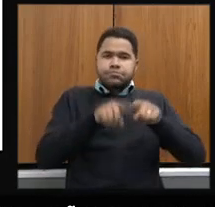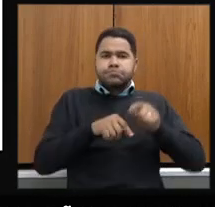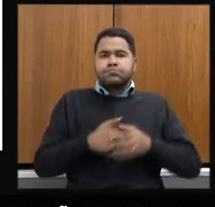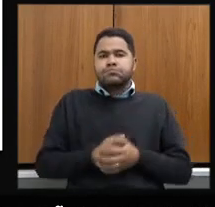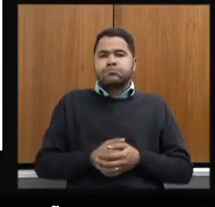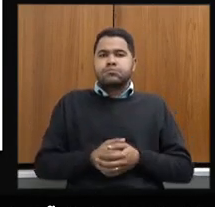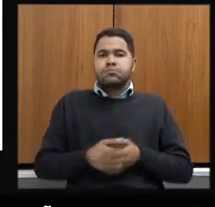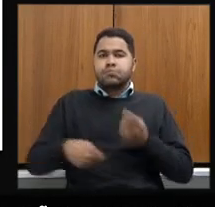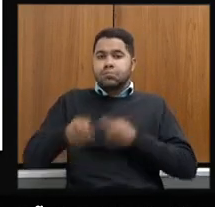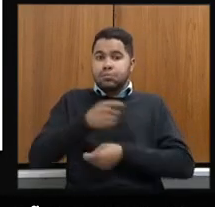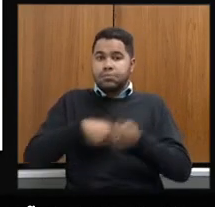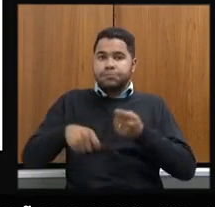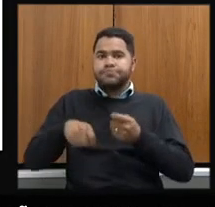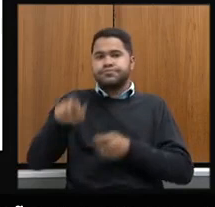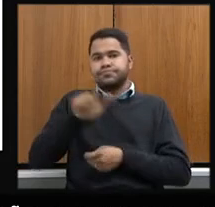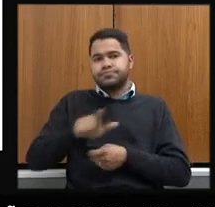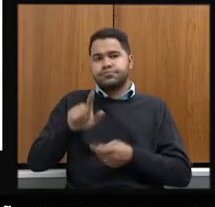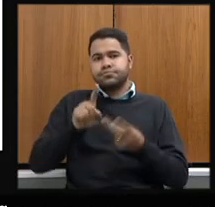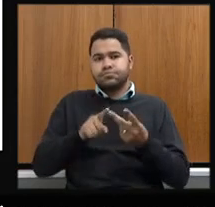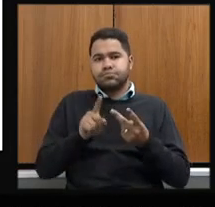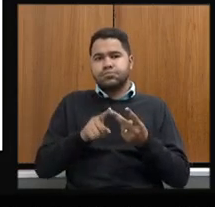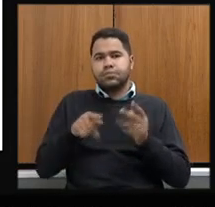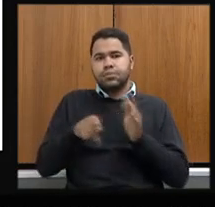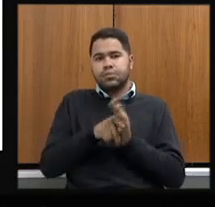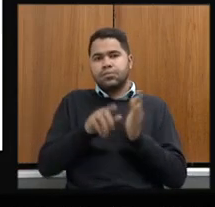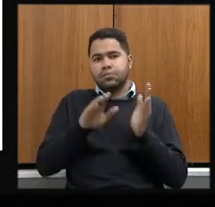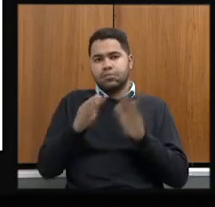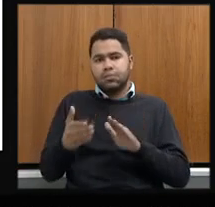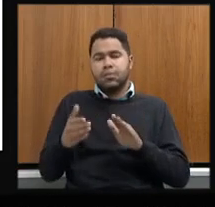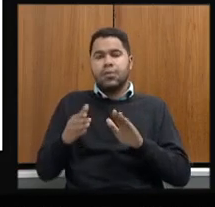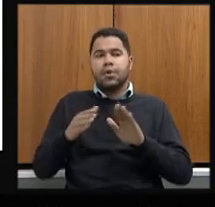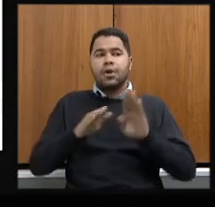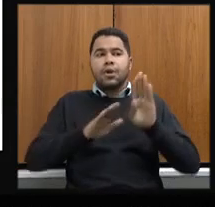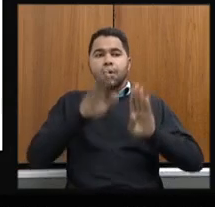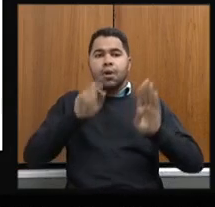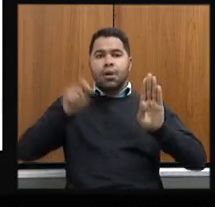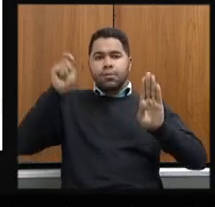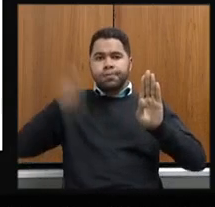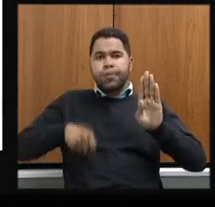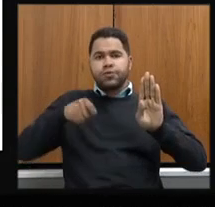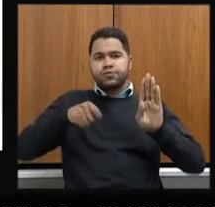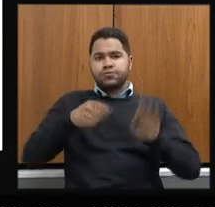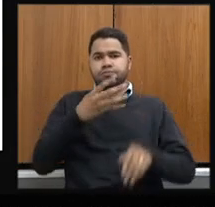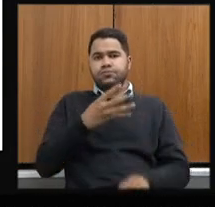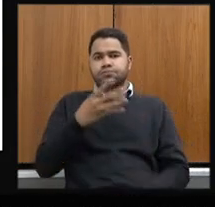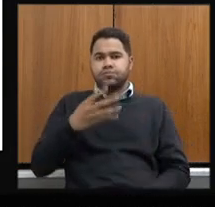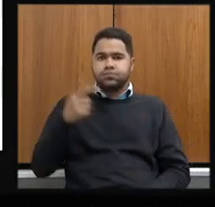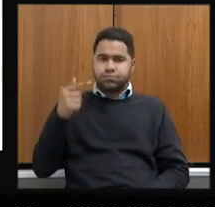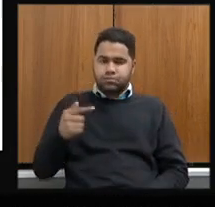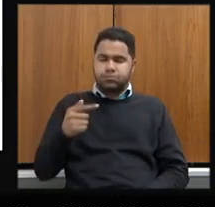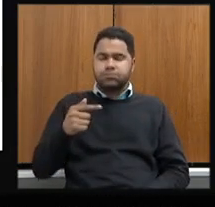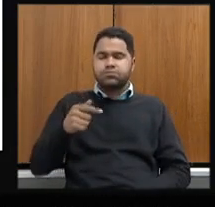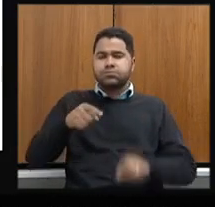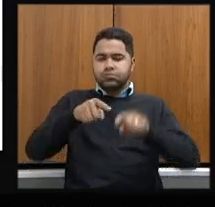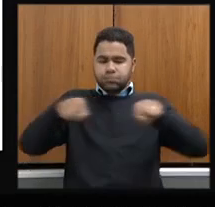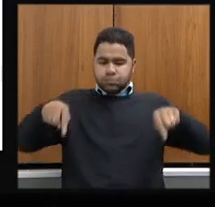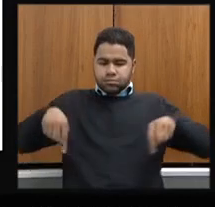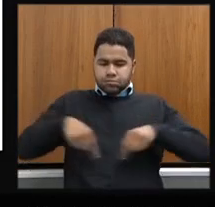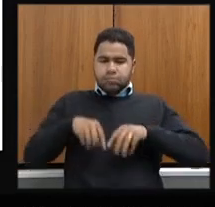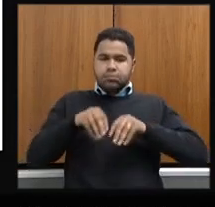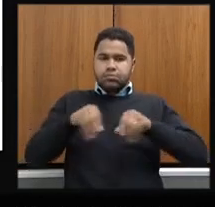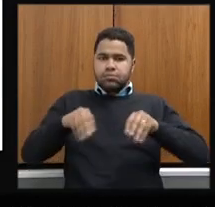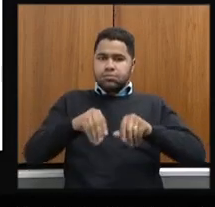na gestão logística e patrimonial nas realizamos leilão de 447 lotes com uma arrecadação